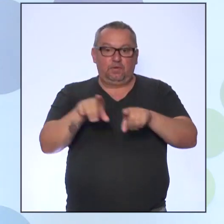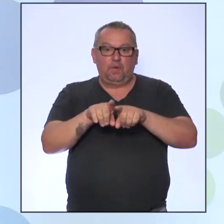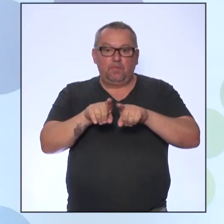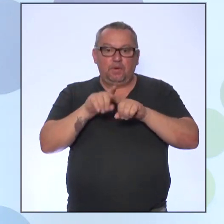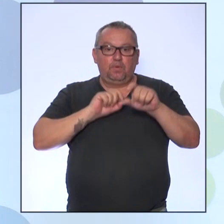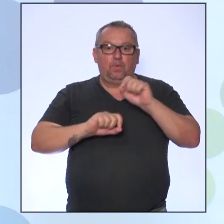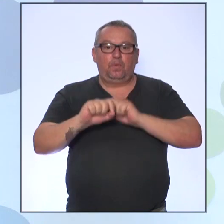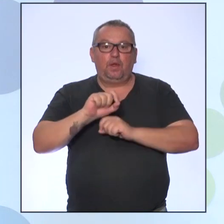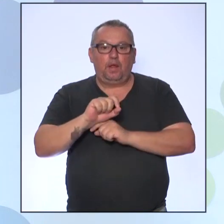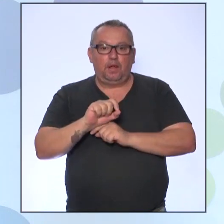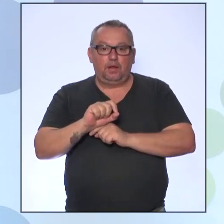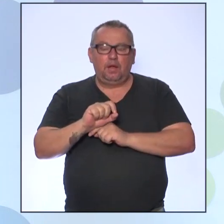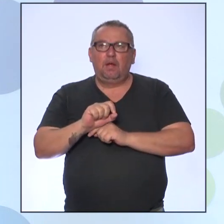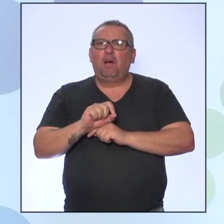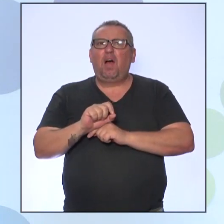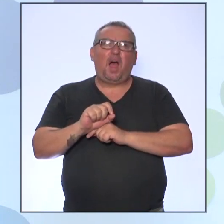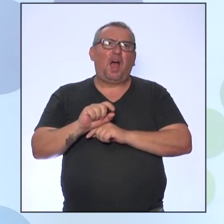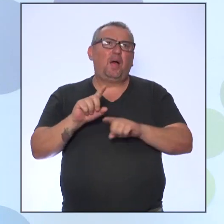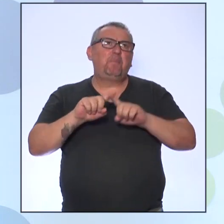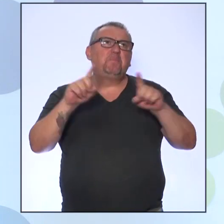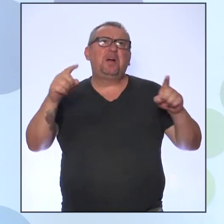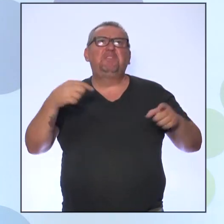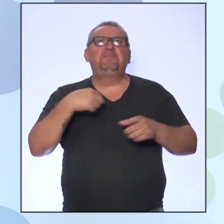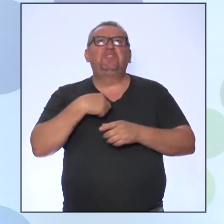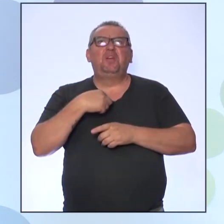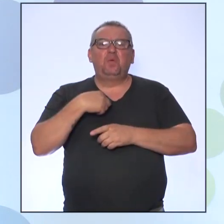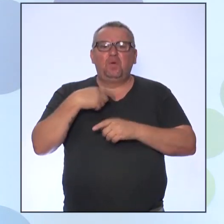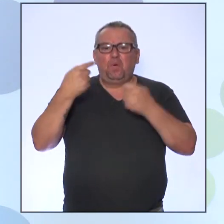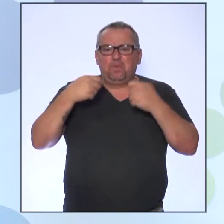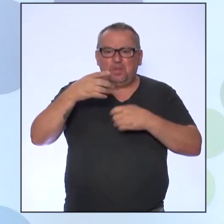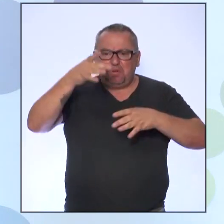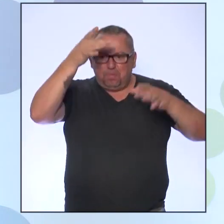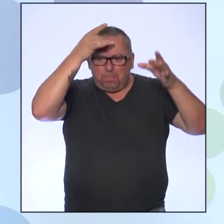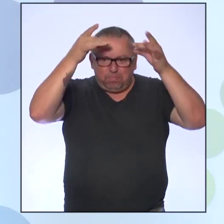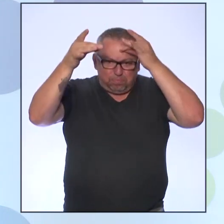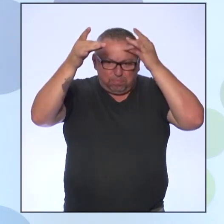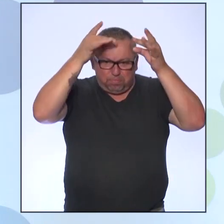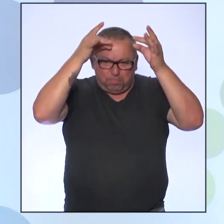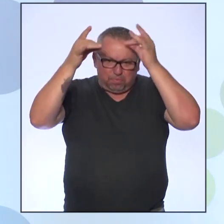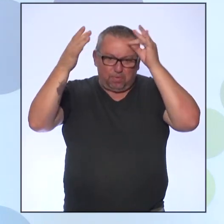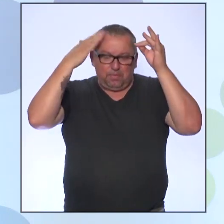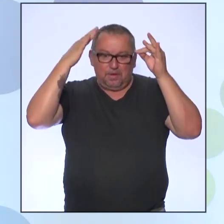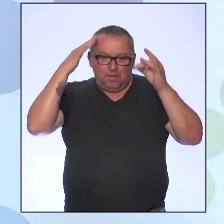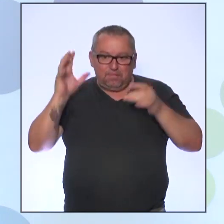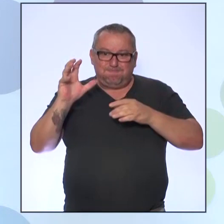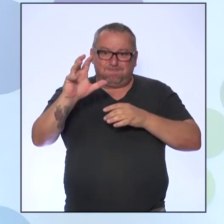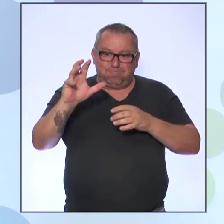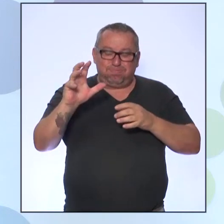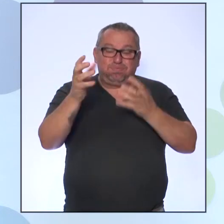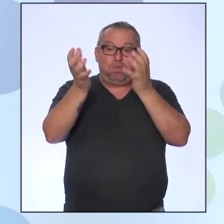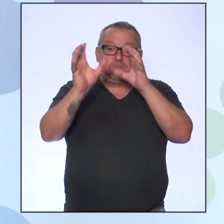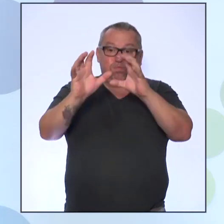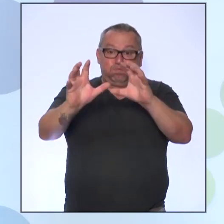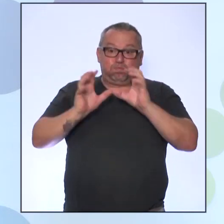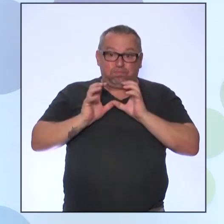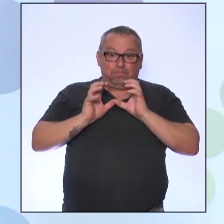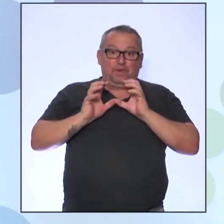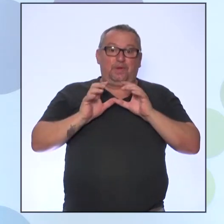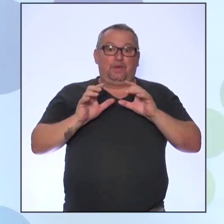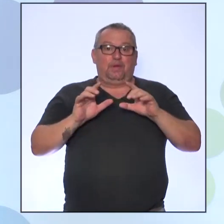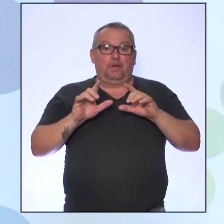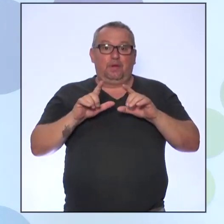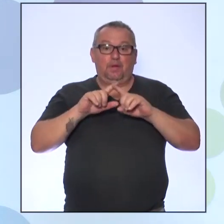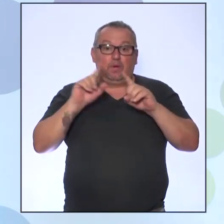assim, mas eu preciso decorar? Eu preciso saber, a empunhadura é isso, a recepção é isso,